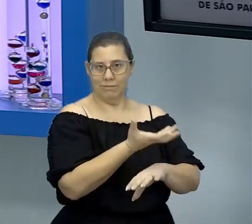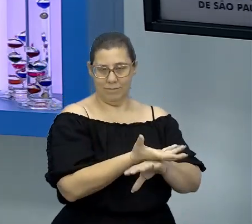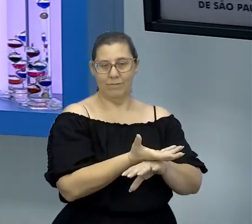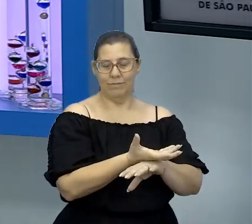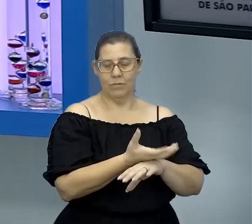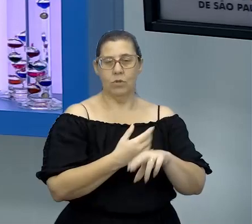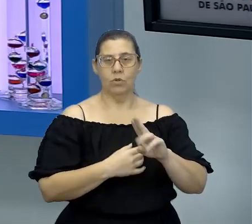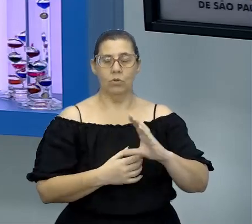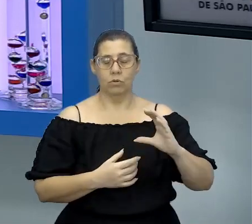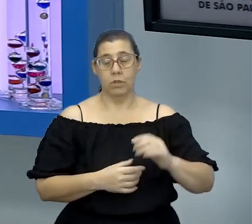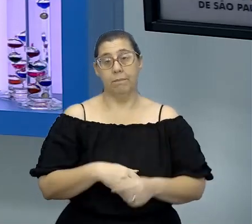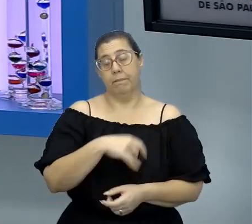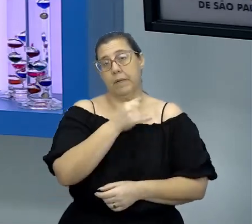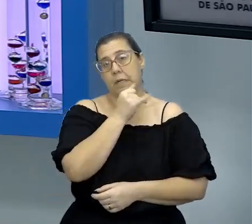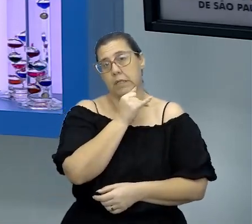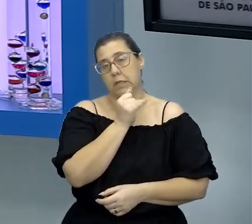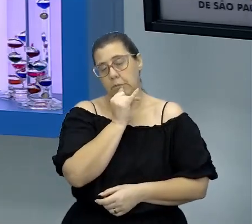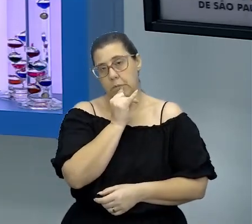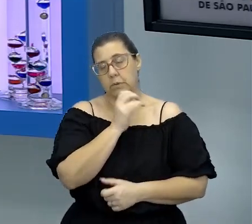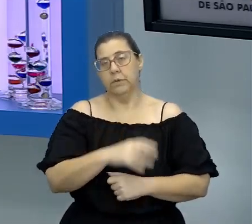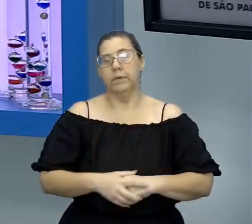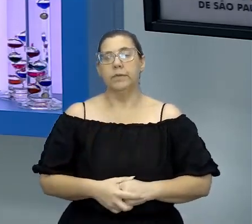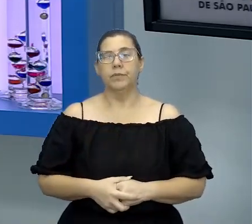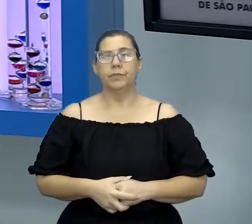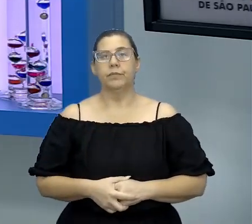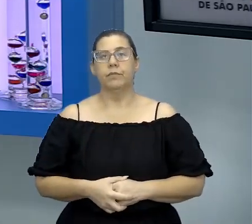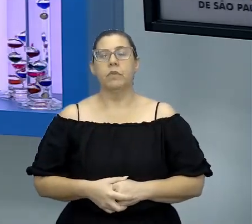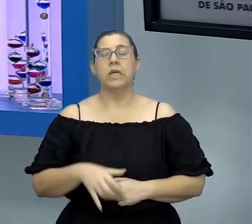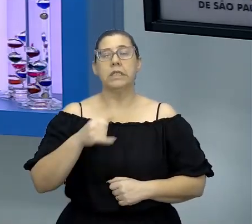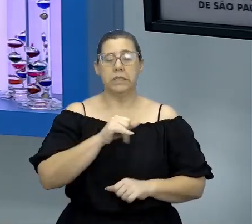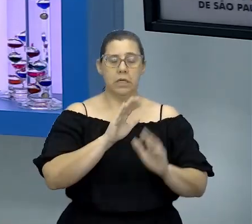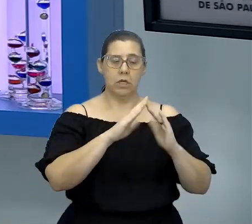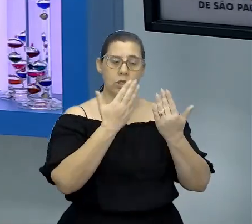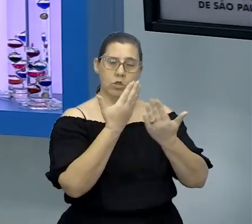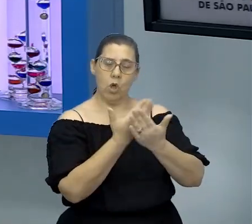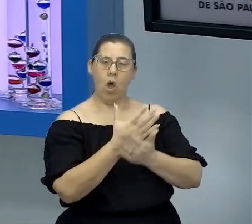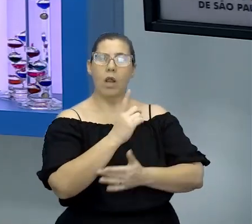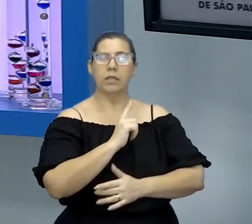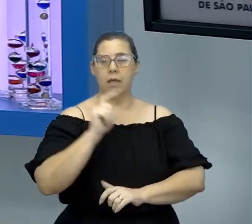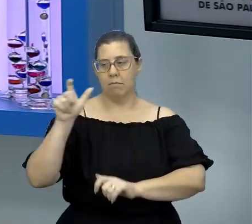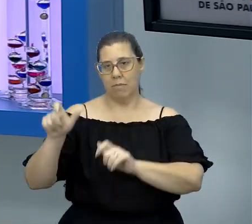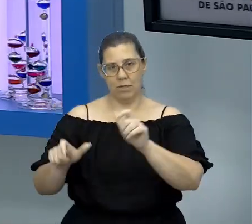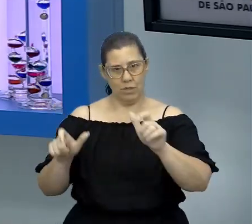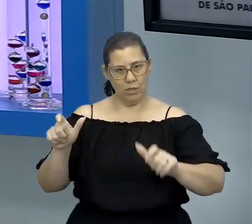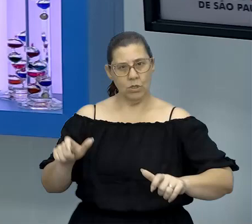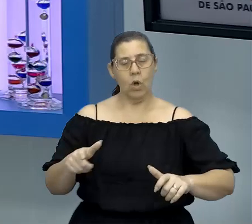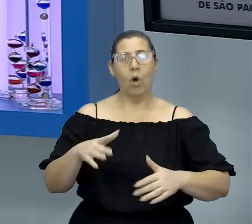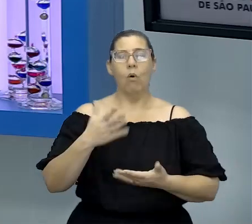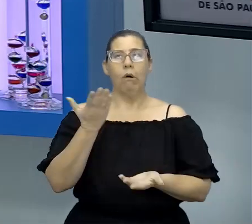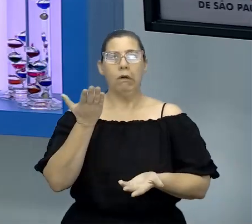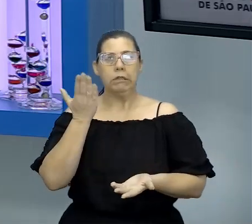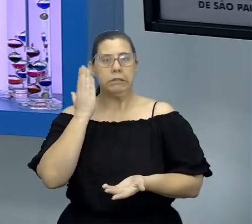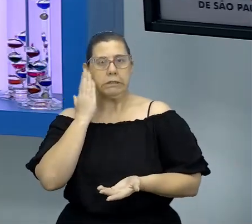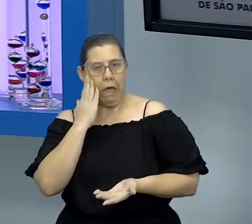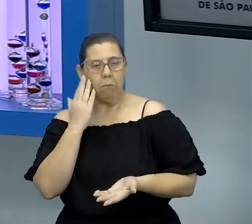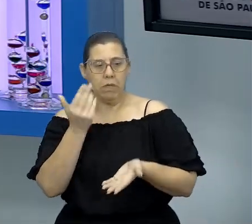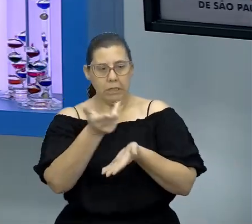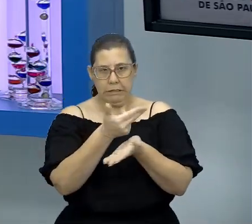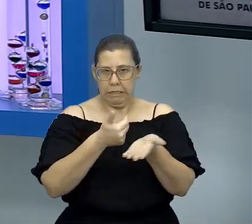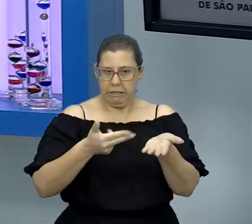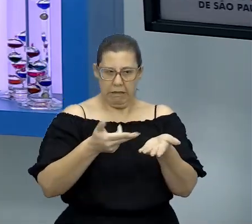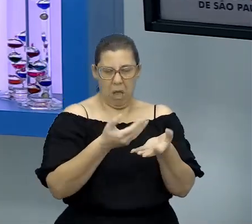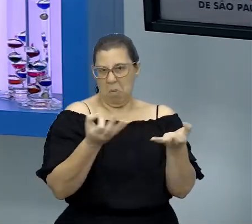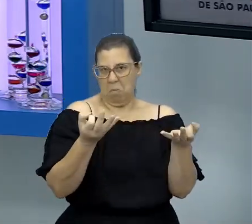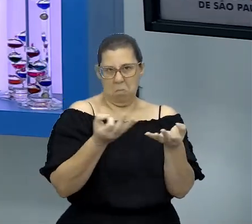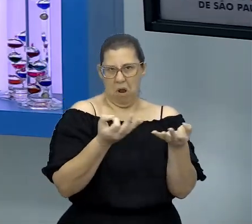curriculares. Por exemplo, se a sua escola tem pessoas que têm facilidade com desenhos, fazer